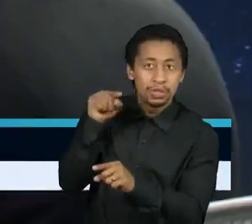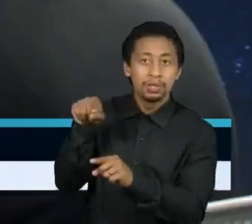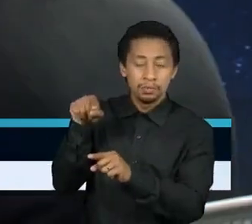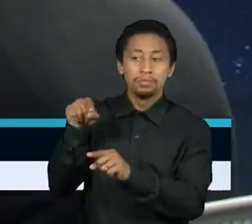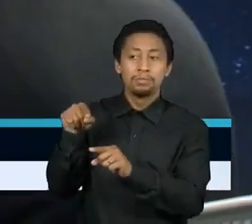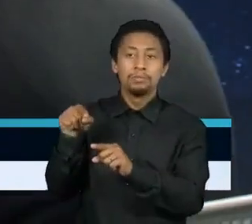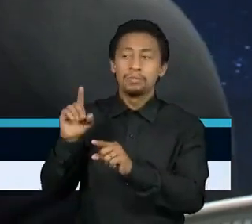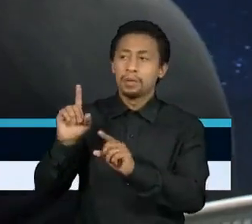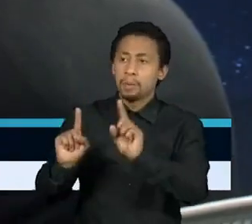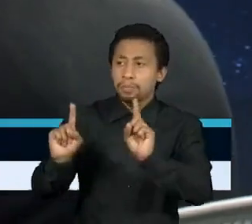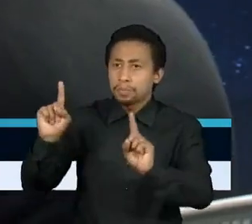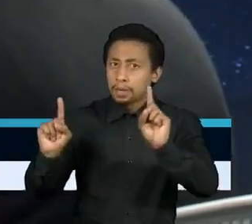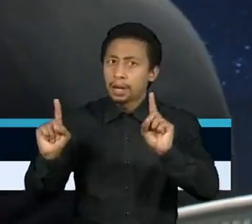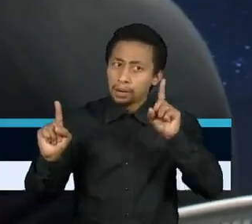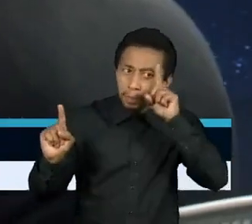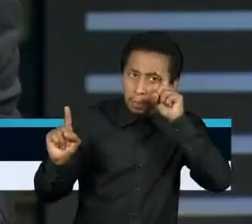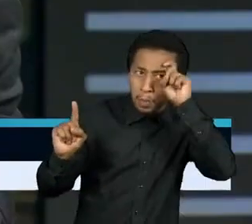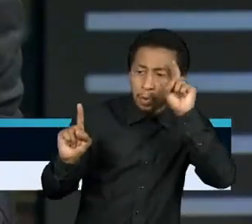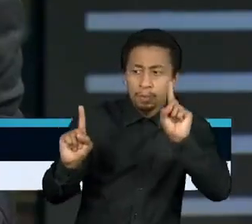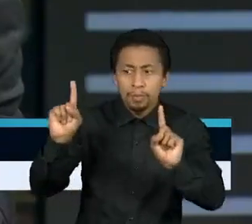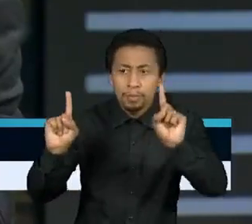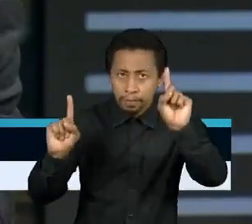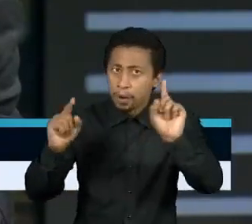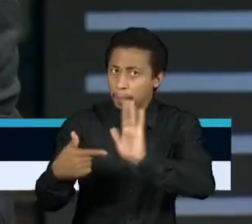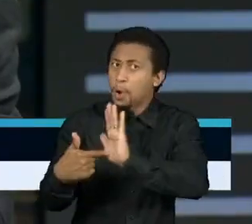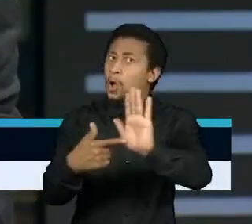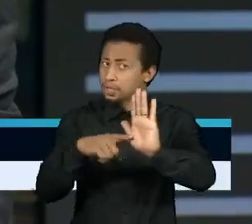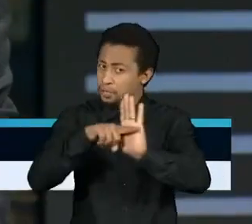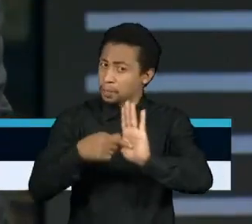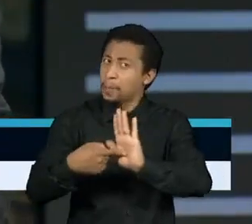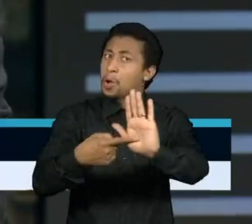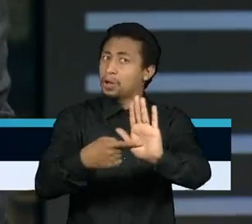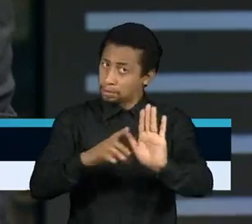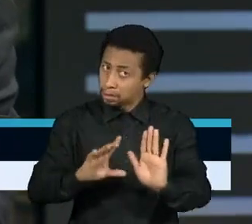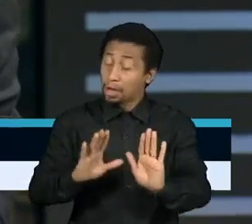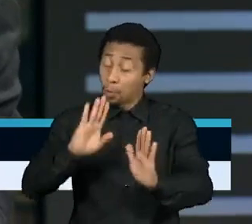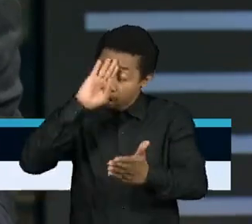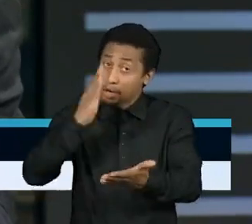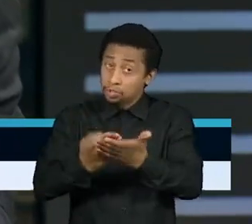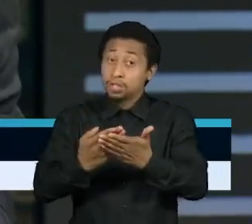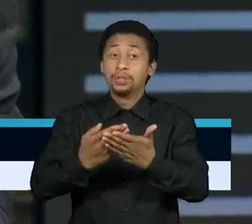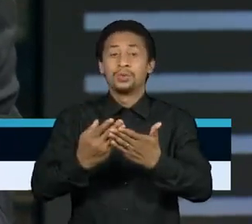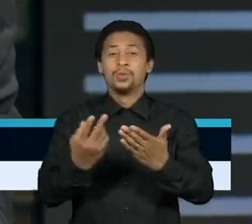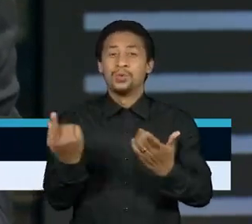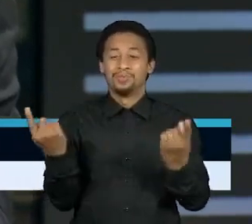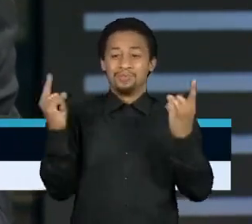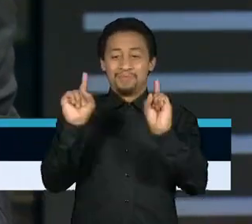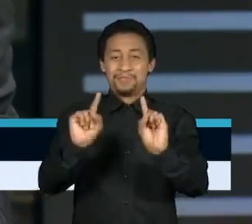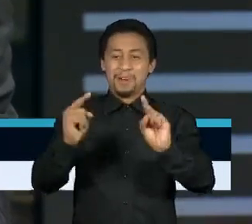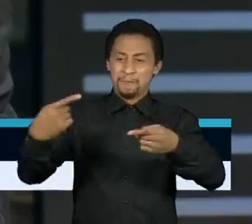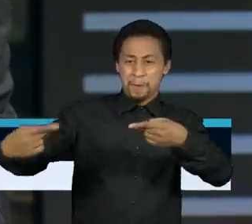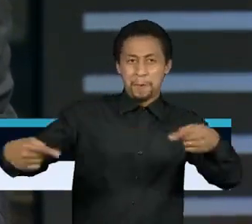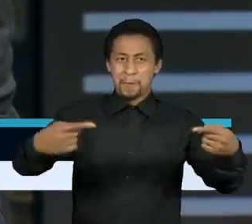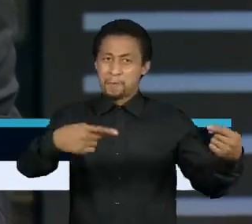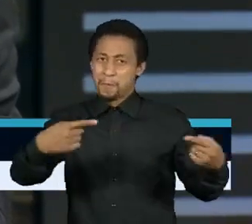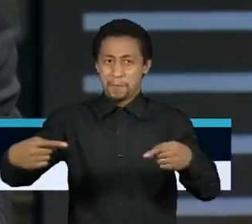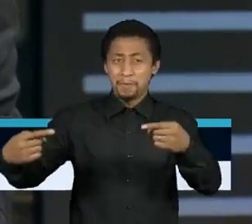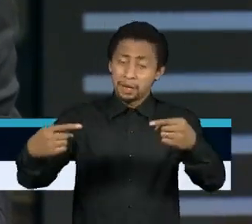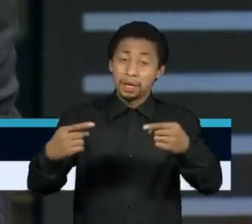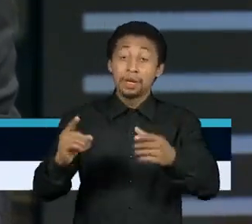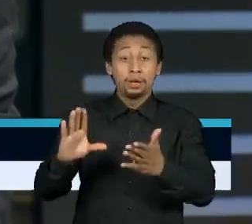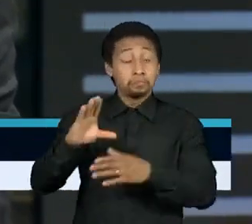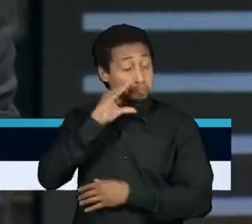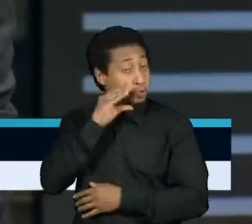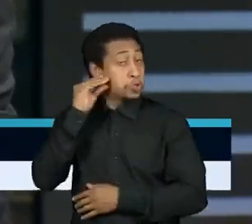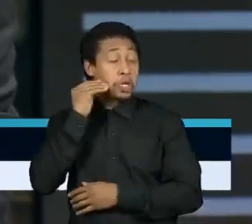pesquisas. Então, pode ser que, de repente, numa situação de confronto, em debates, ele possa se sobressair. Ele é muito bom debatedor, é